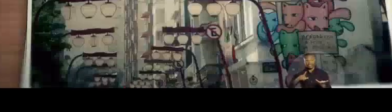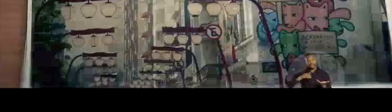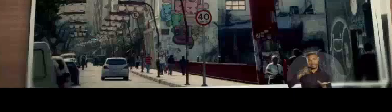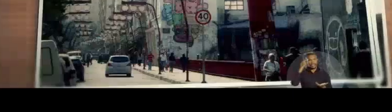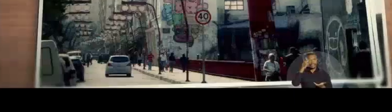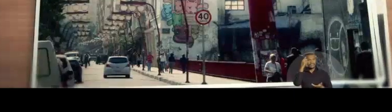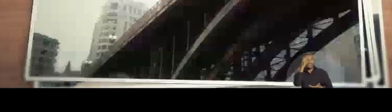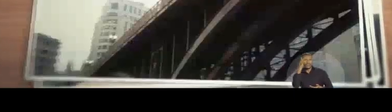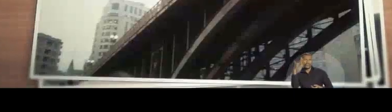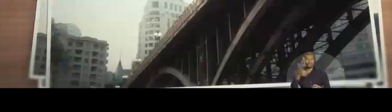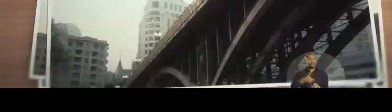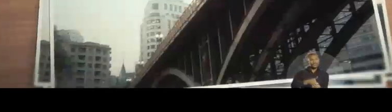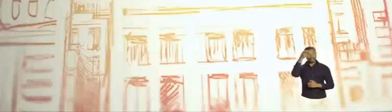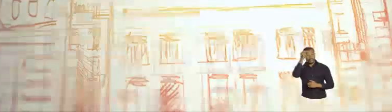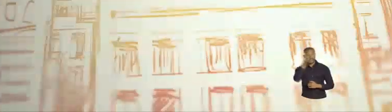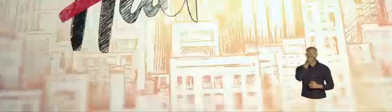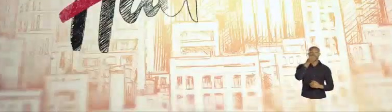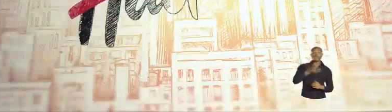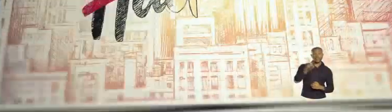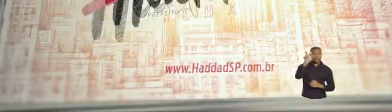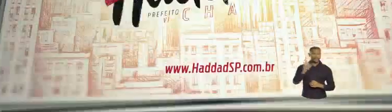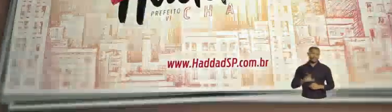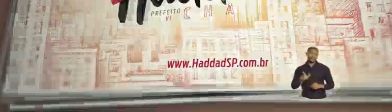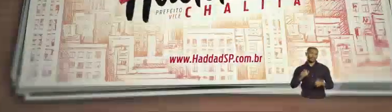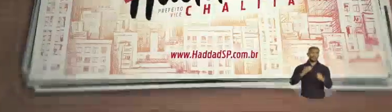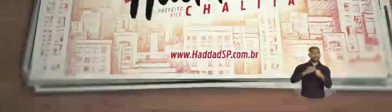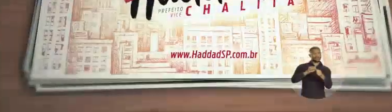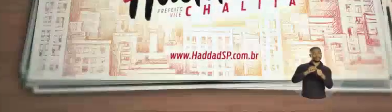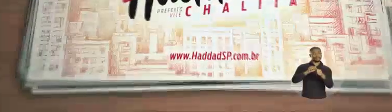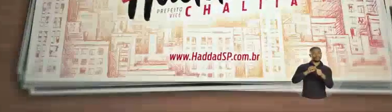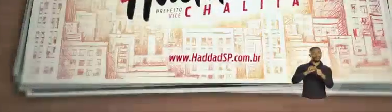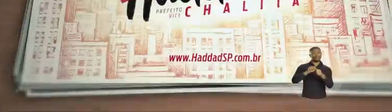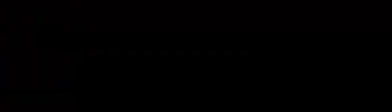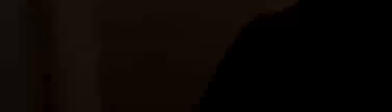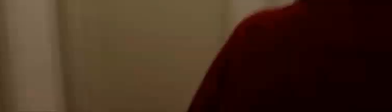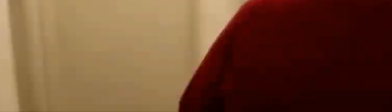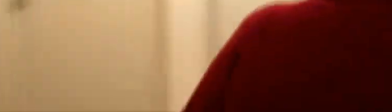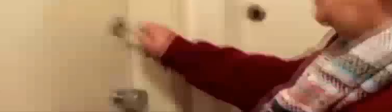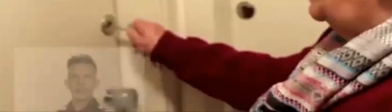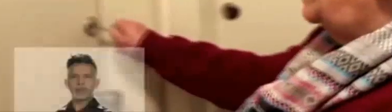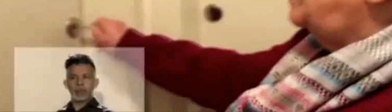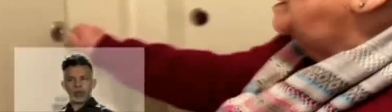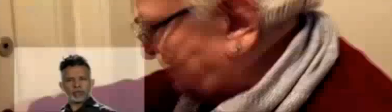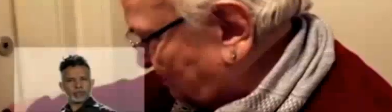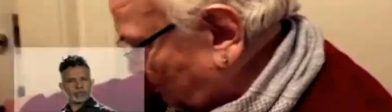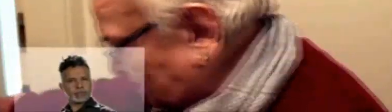faz. Ah, tá, de eu quero ele de novo, porque eu quero mais.